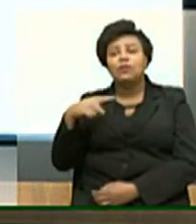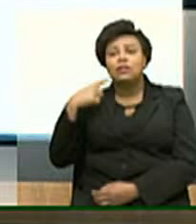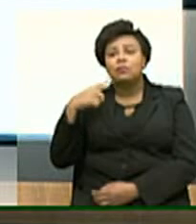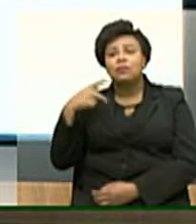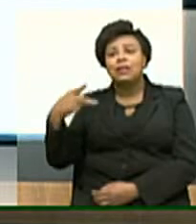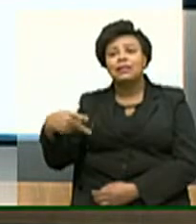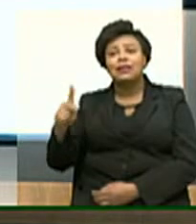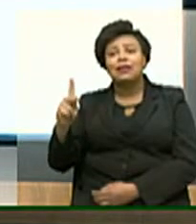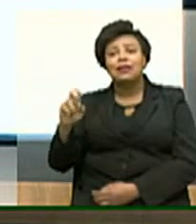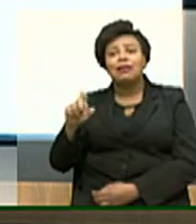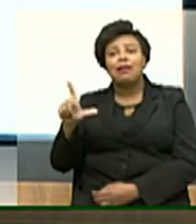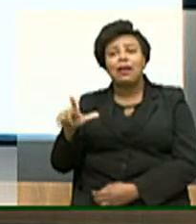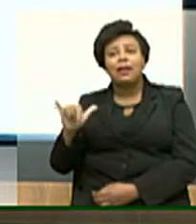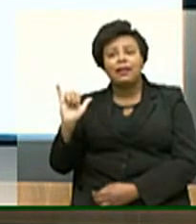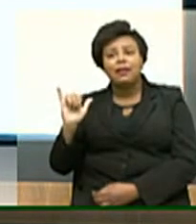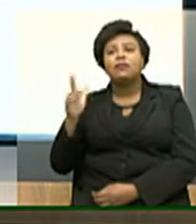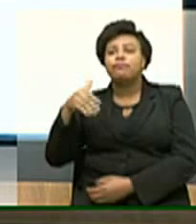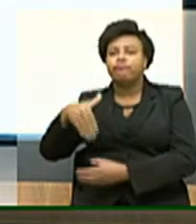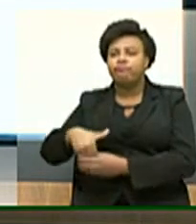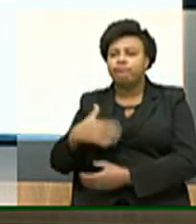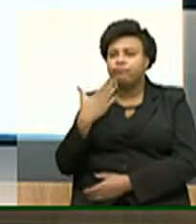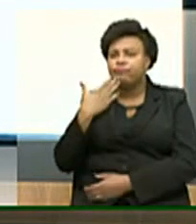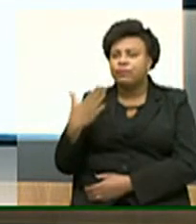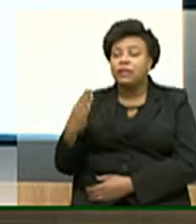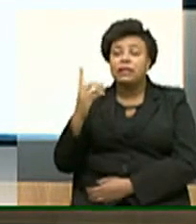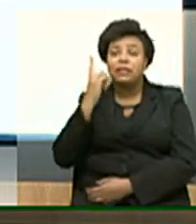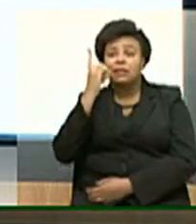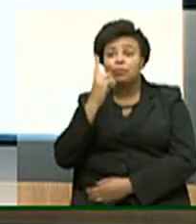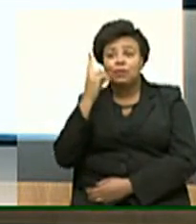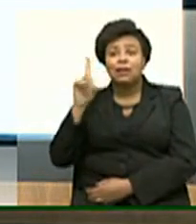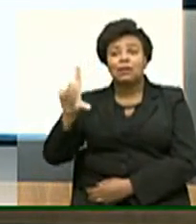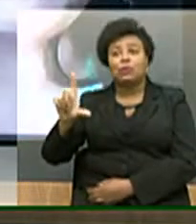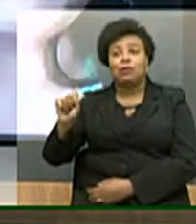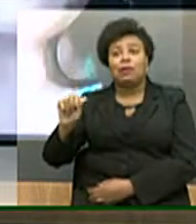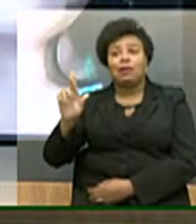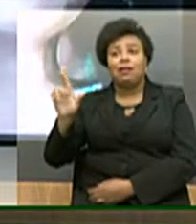Moraes. Favorável, presidente. Deputado Lara.